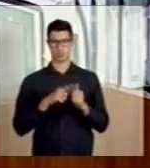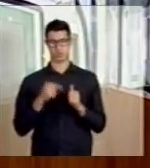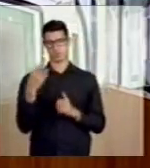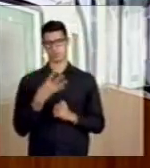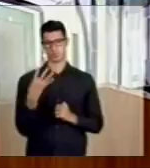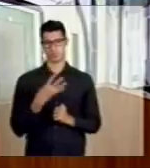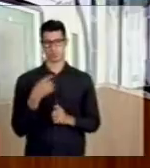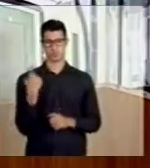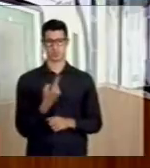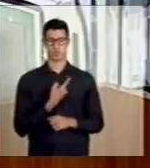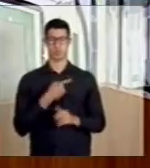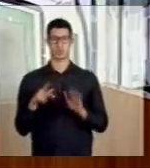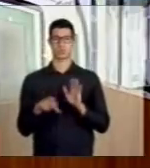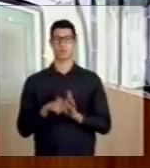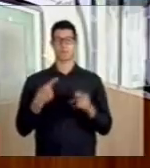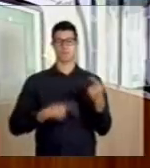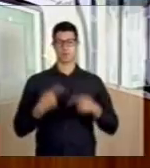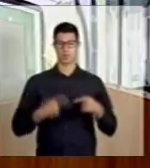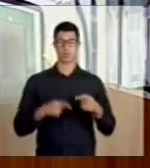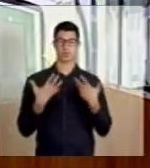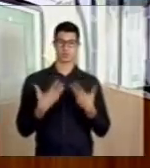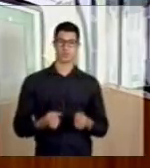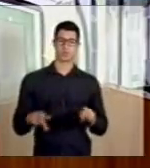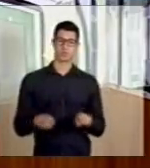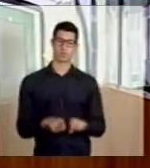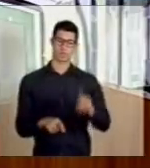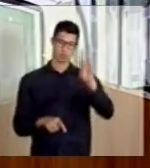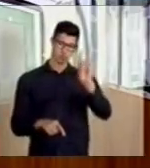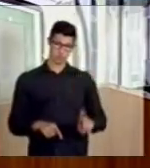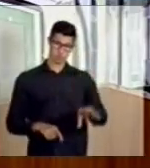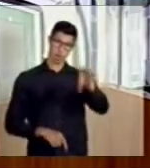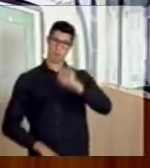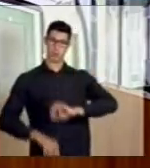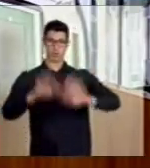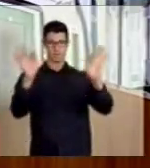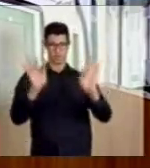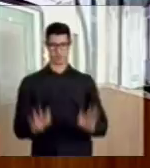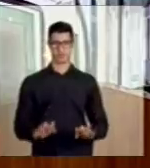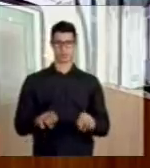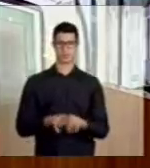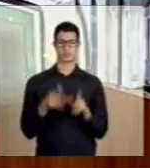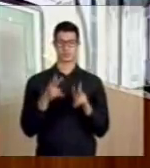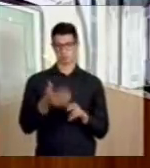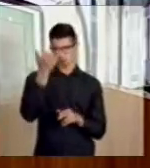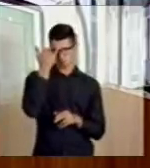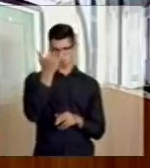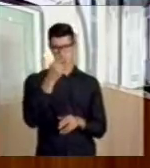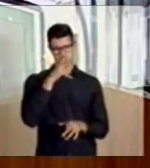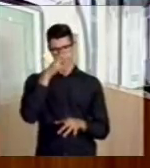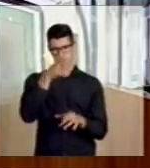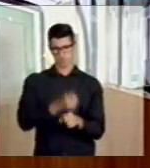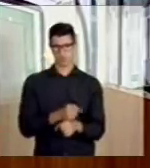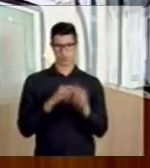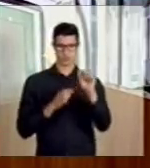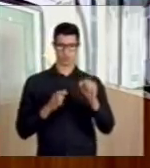4º, de nossa Carta Política, que o reconhecimento do direito à busca da felicidade, enquanto ideia-força